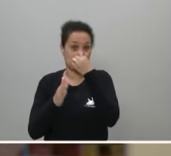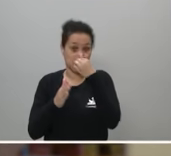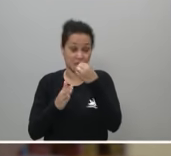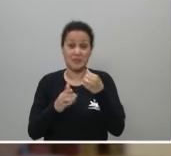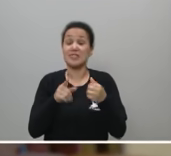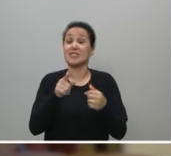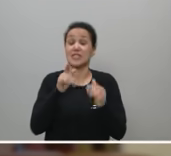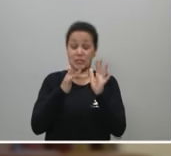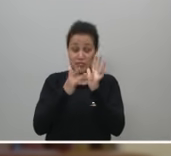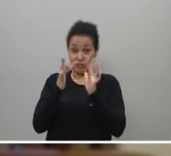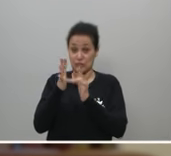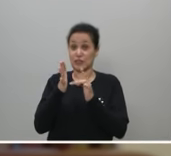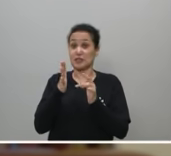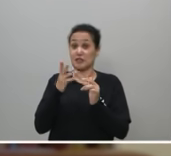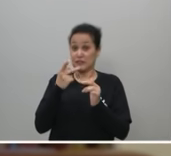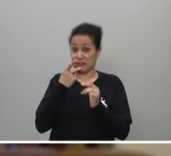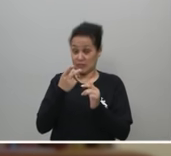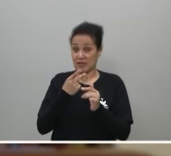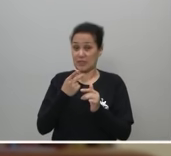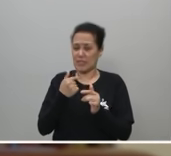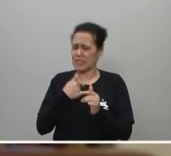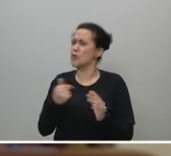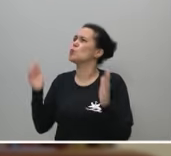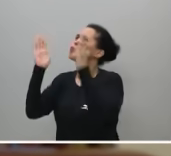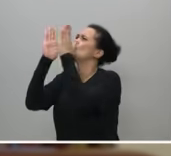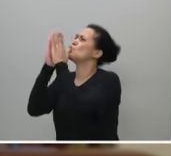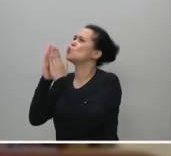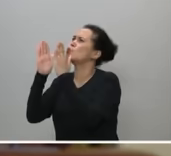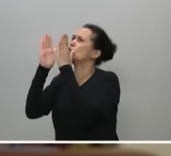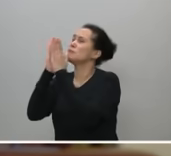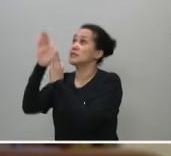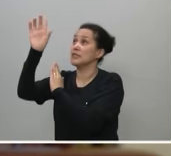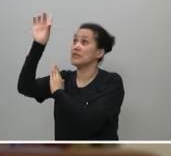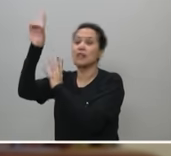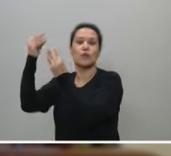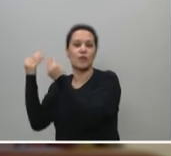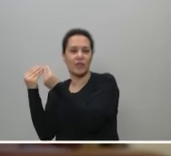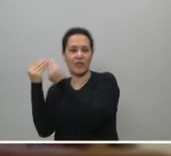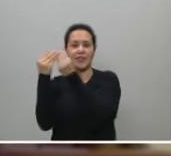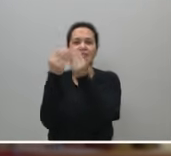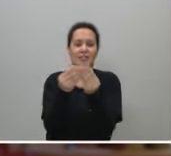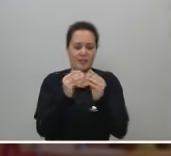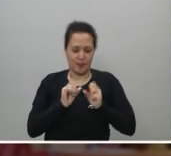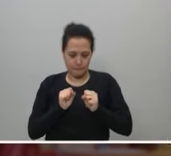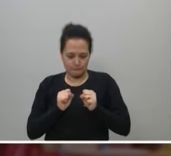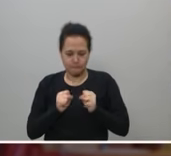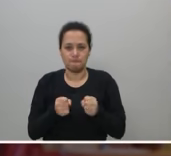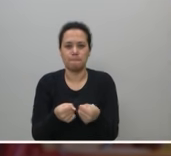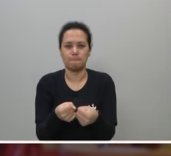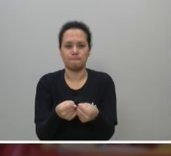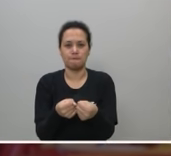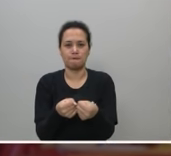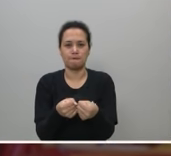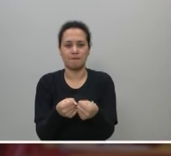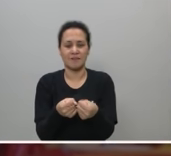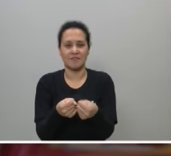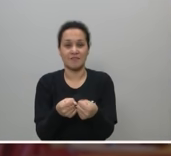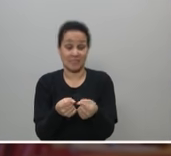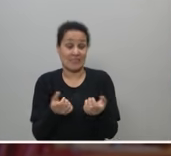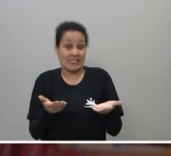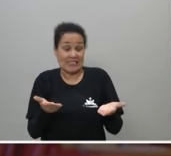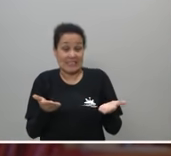mandará o defensor, para que permaneça conosco. Então o Espírito Santo, que a